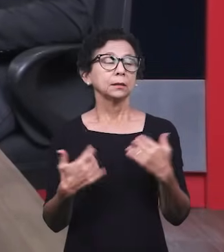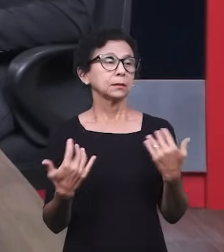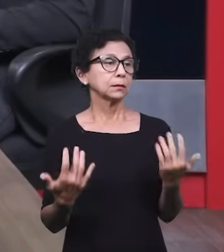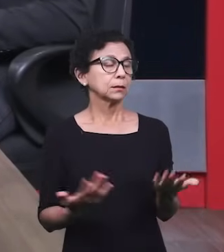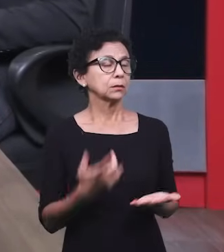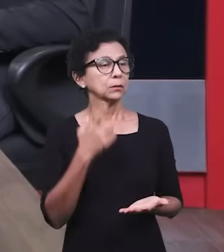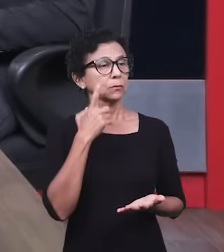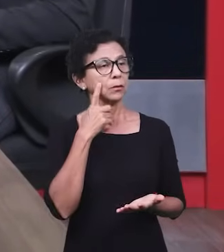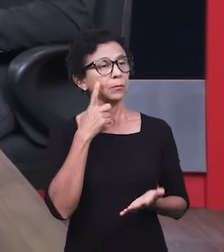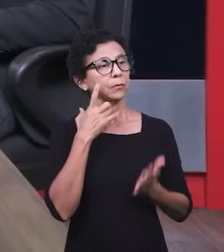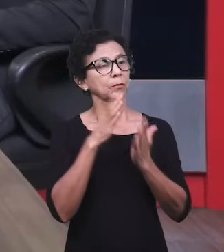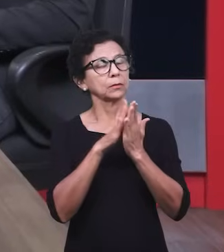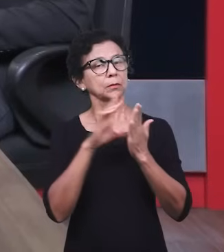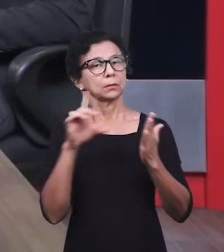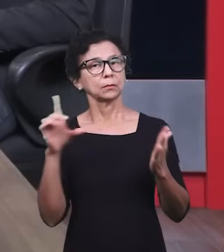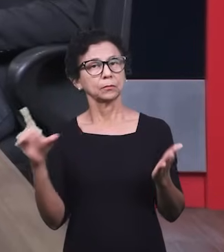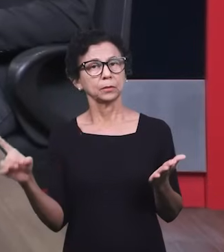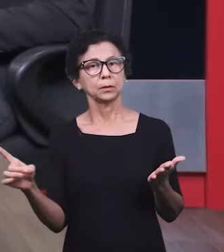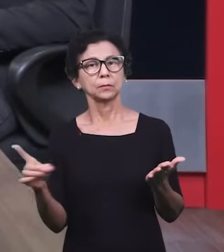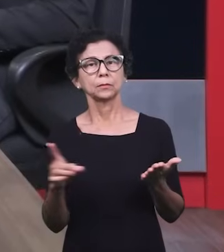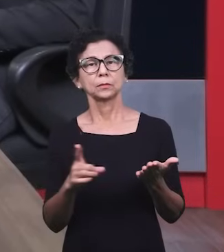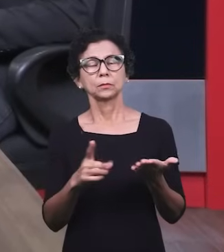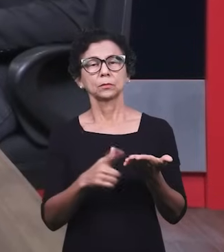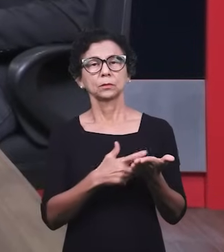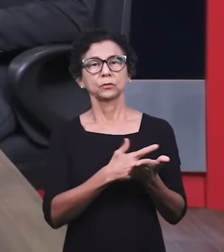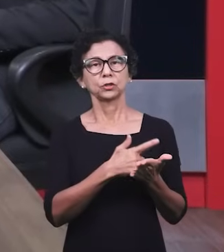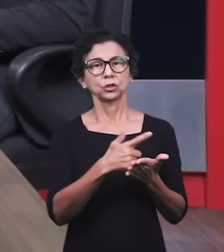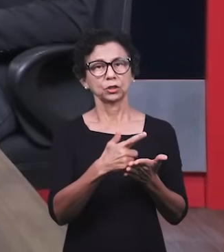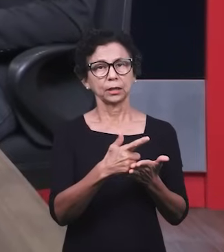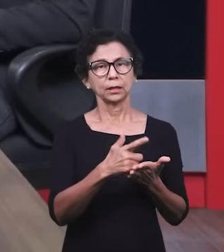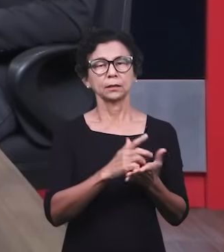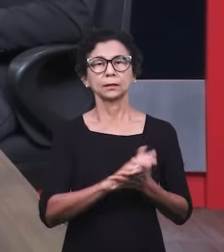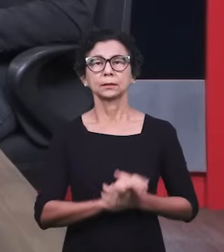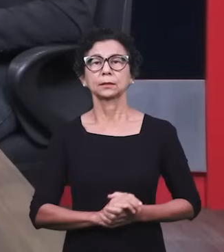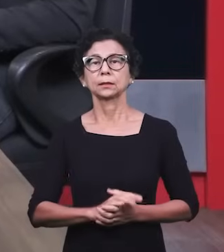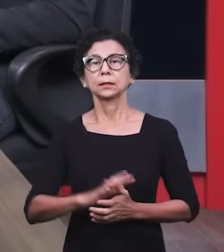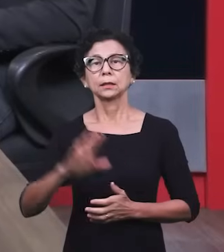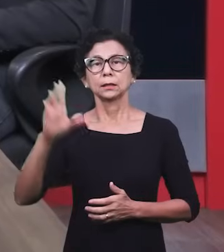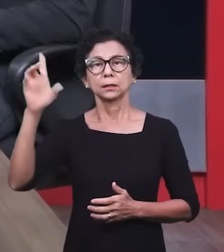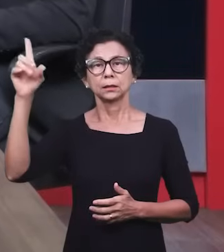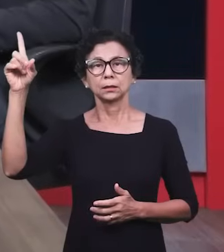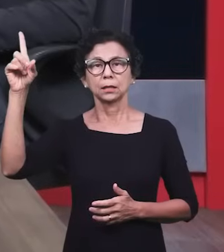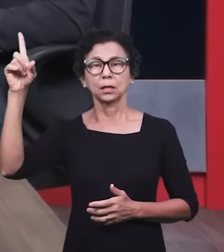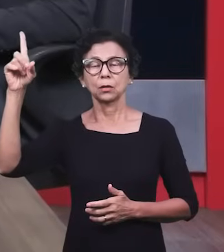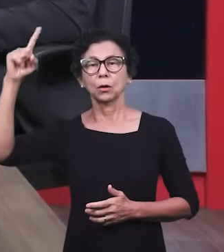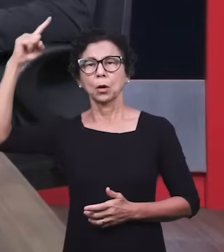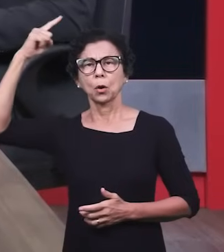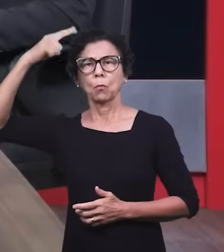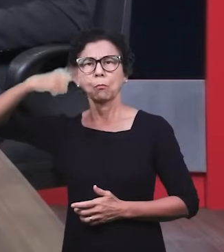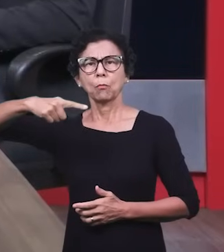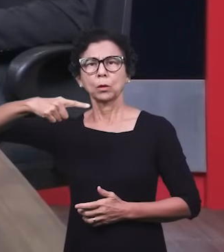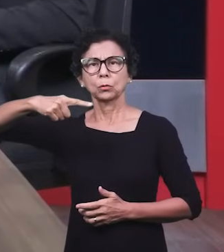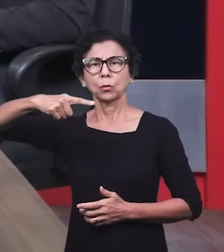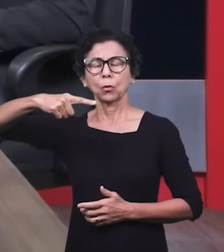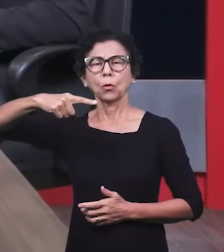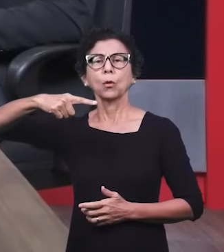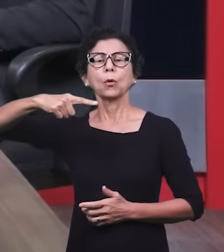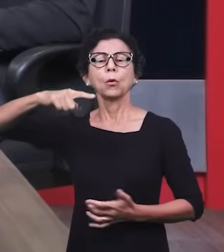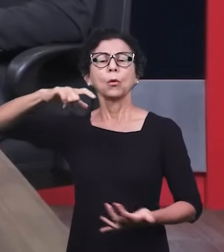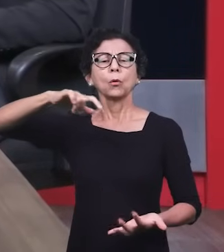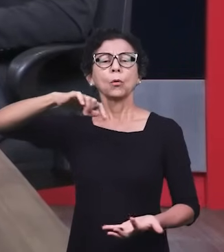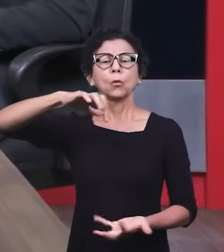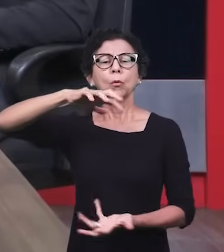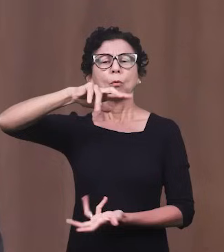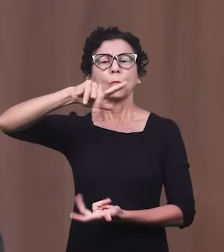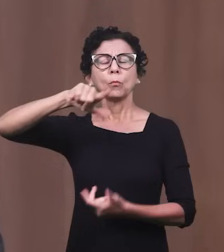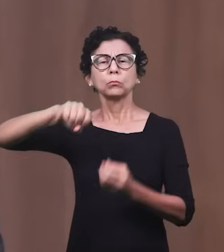e em Gênesis 1:11 né e disse Deus produz a terra erva verde que é Deus